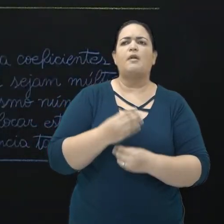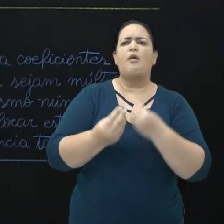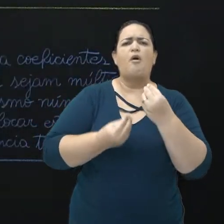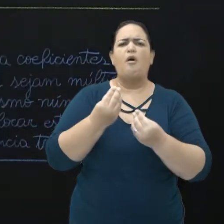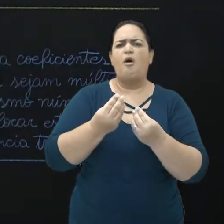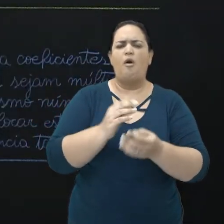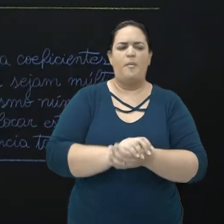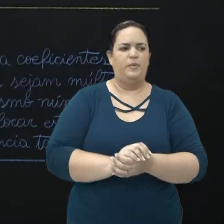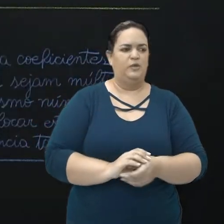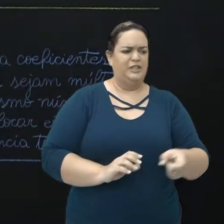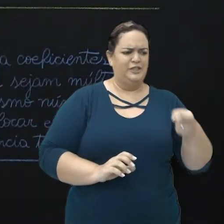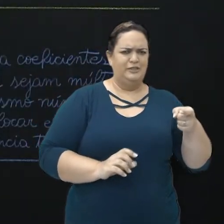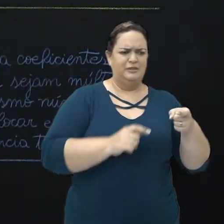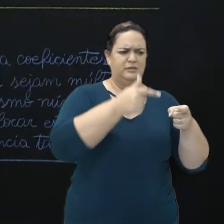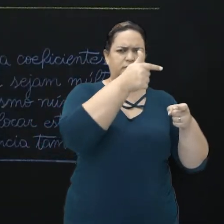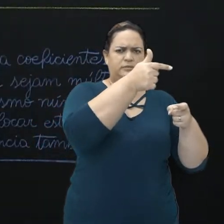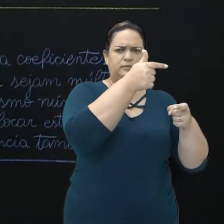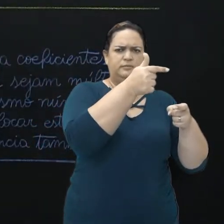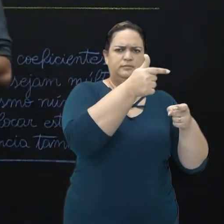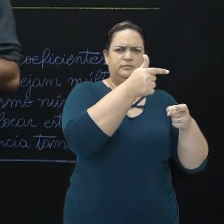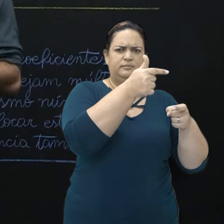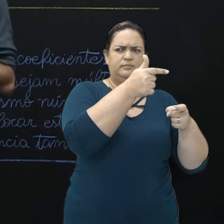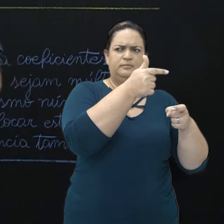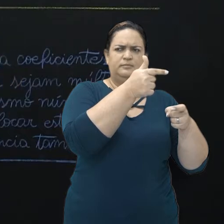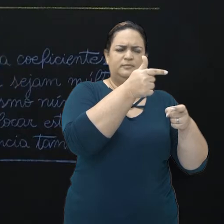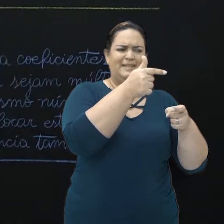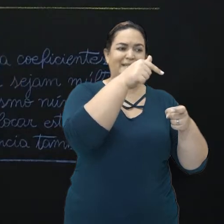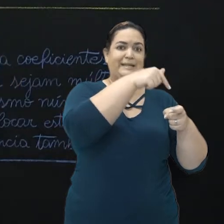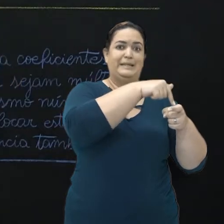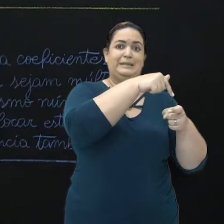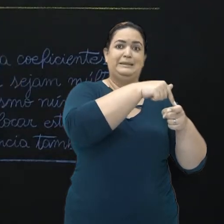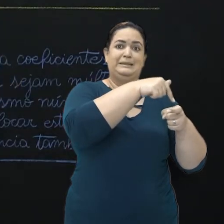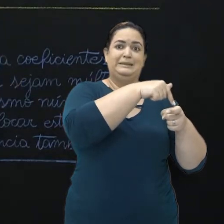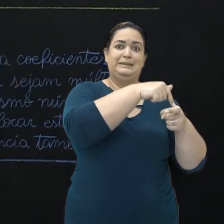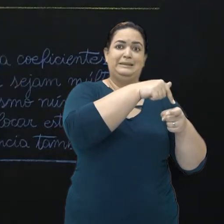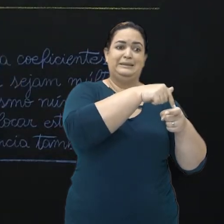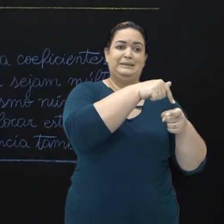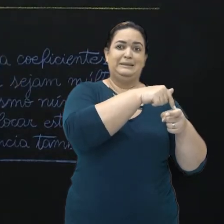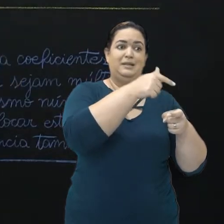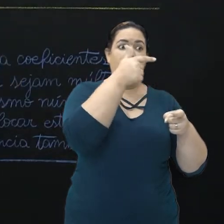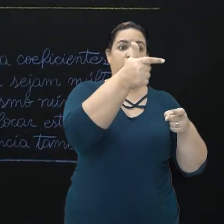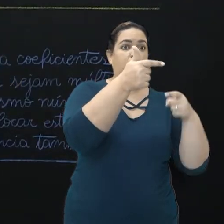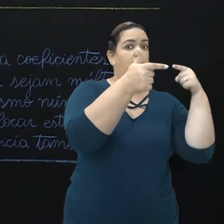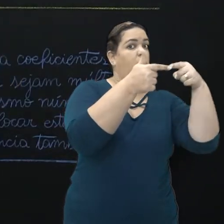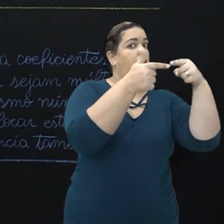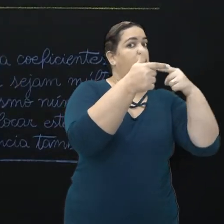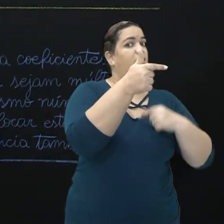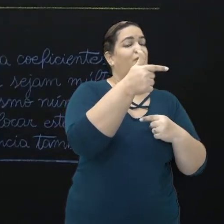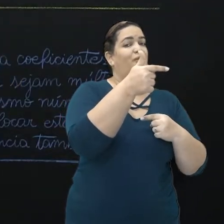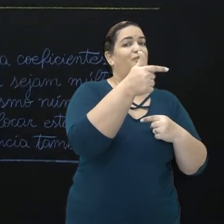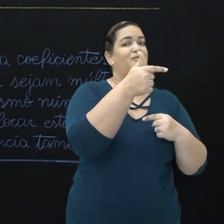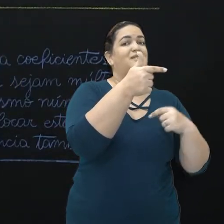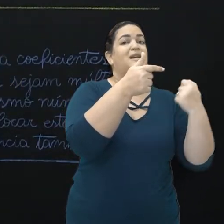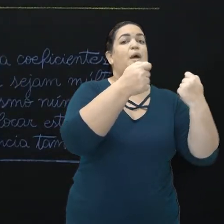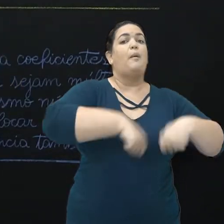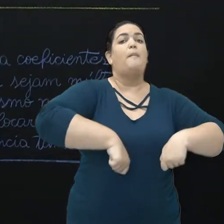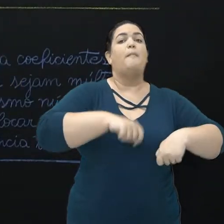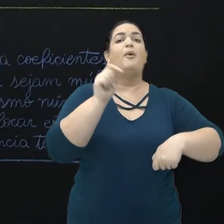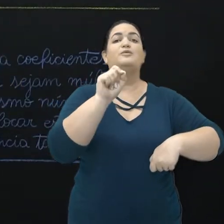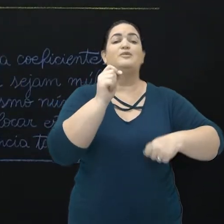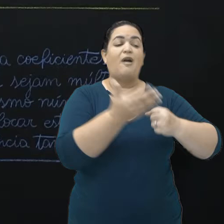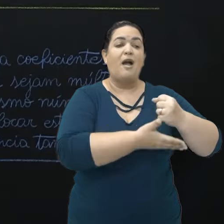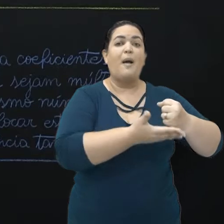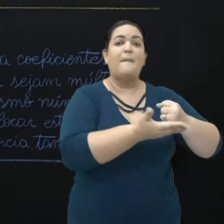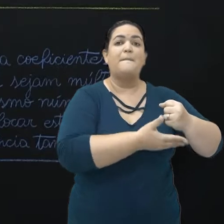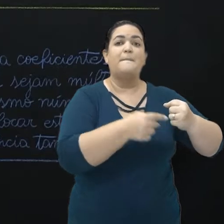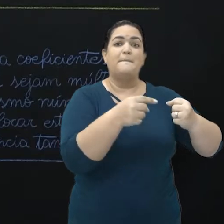Se eu tenho aqui x ao quadrado, devido ao fato de o expoente ser igual a 2, essa base eu posso escrevê-la e devo,